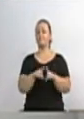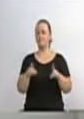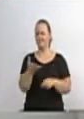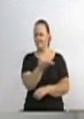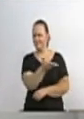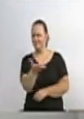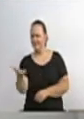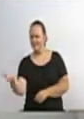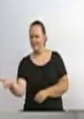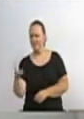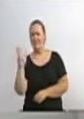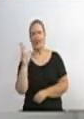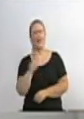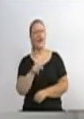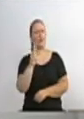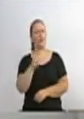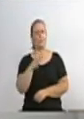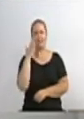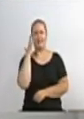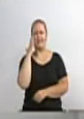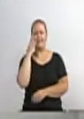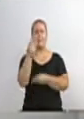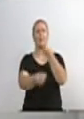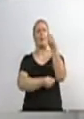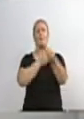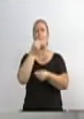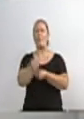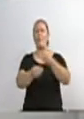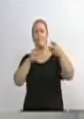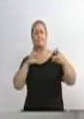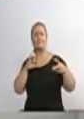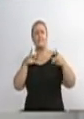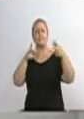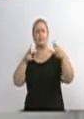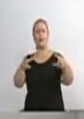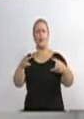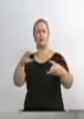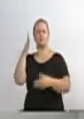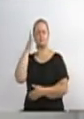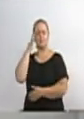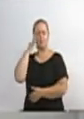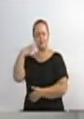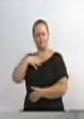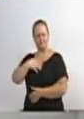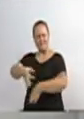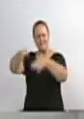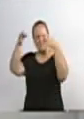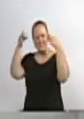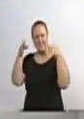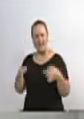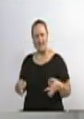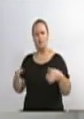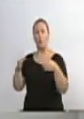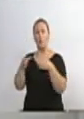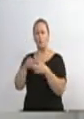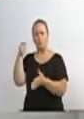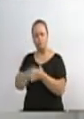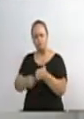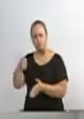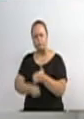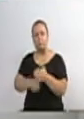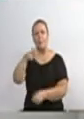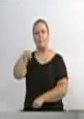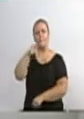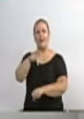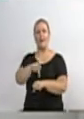na fonte dos justos, nunca tomaram na fonte dos justos, daqueles que lutaram para esse país ser